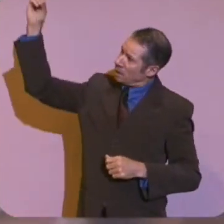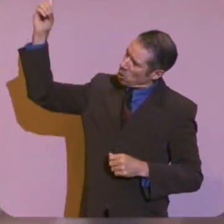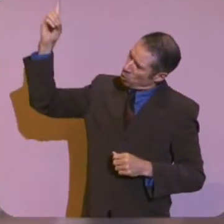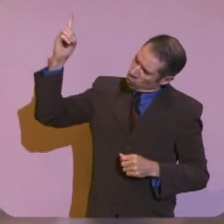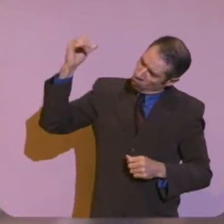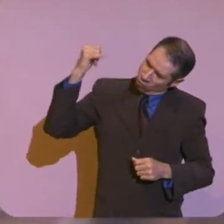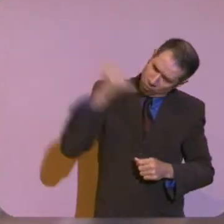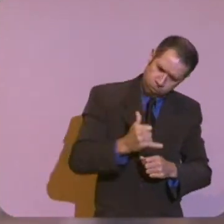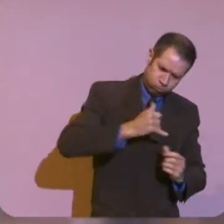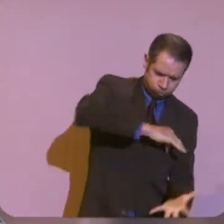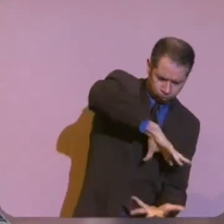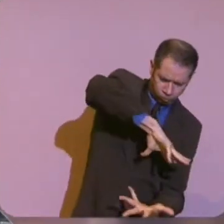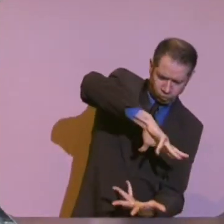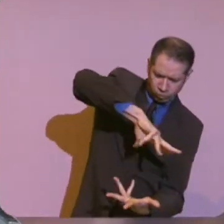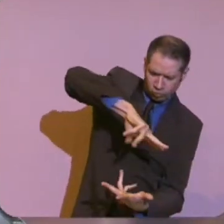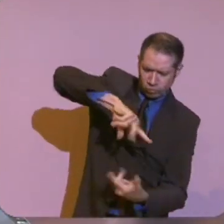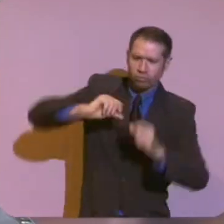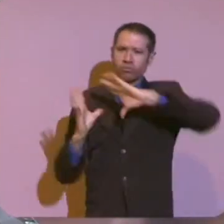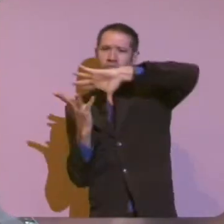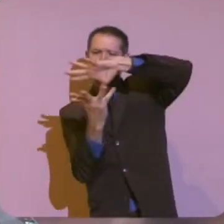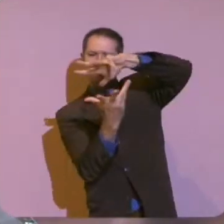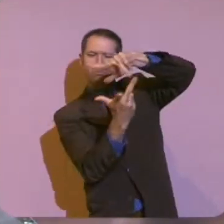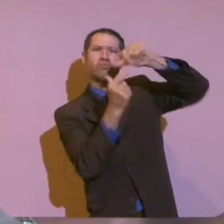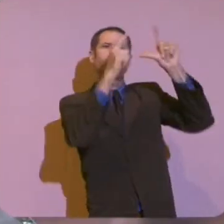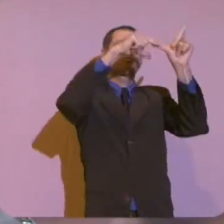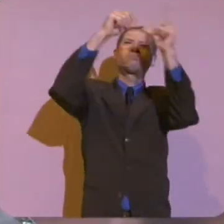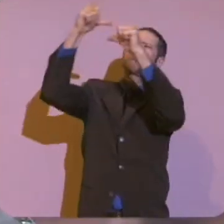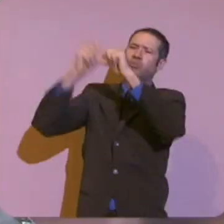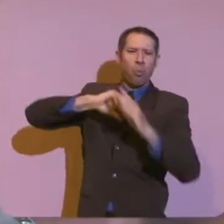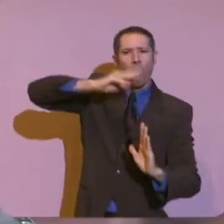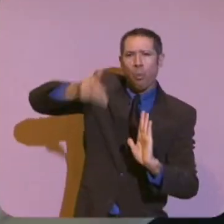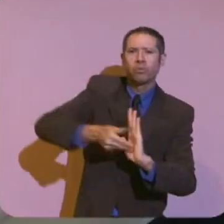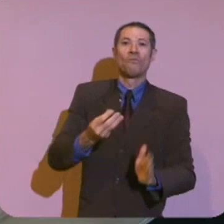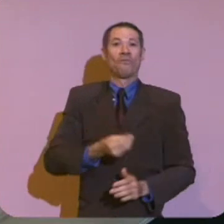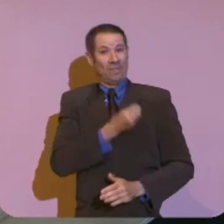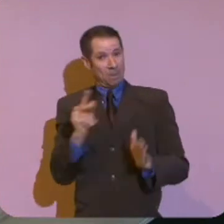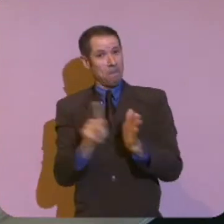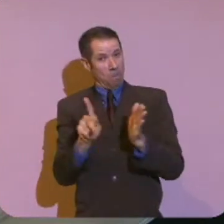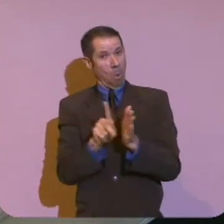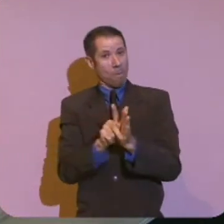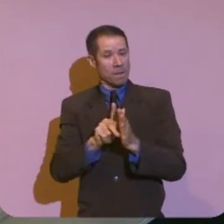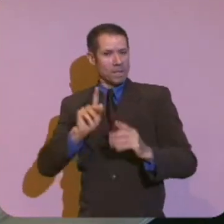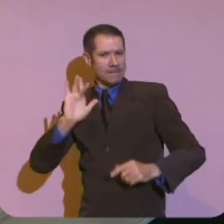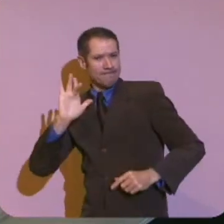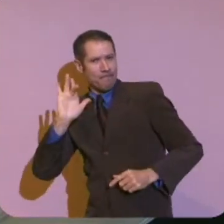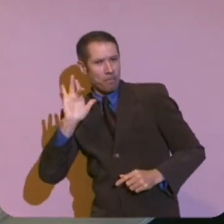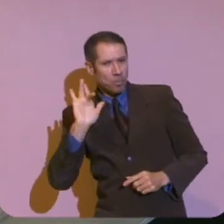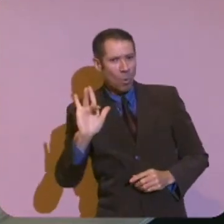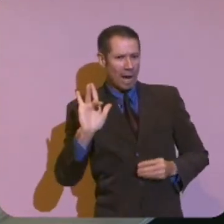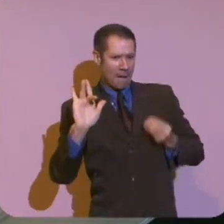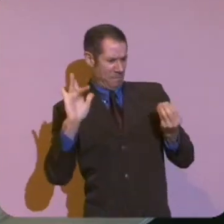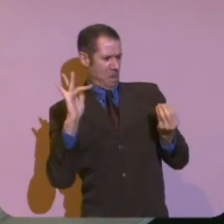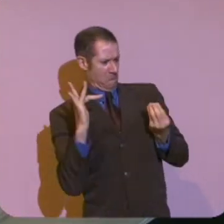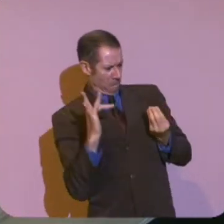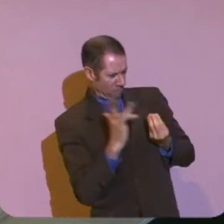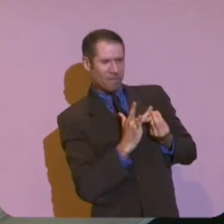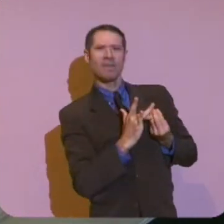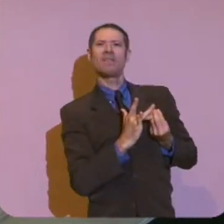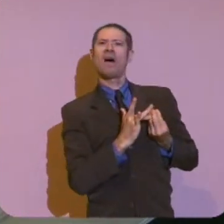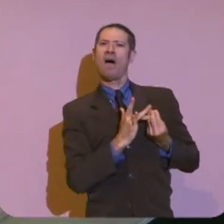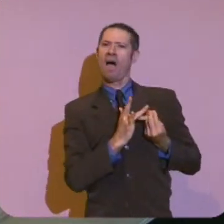céus e da terra, Criador da sua própria vida, de lidar com você, de tocar em você, de tentar